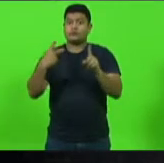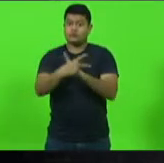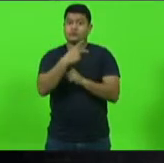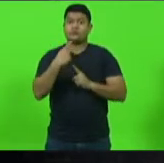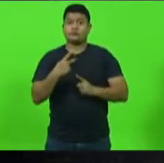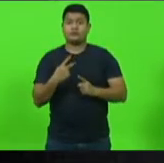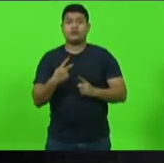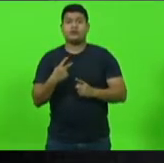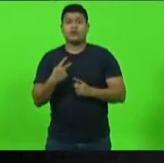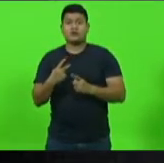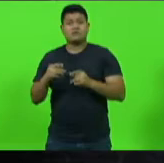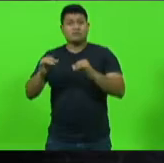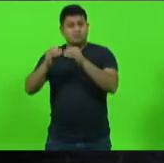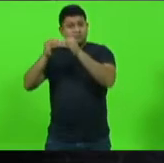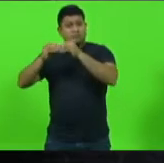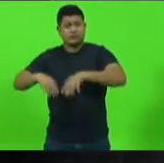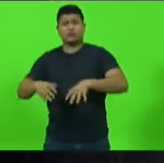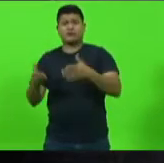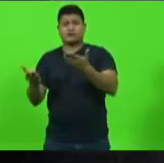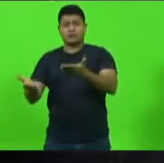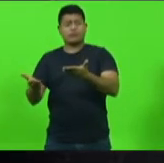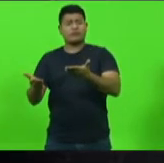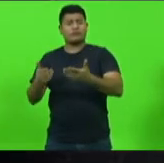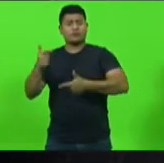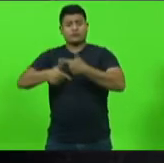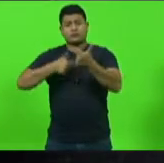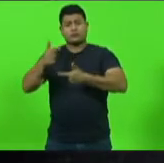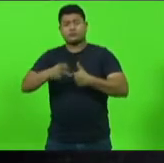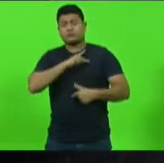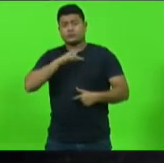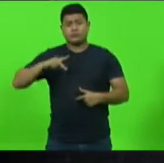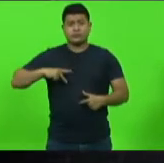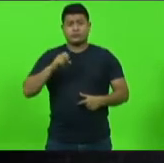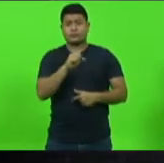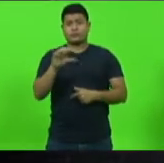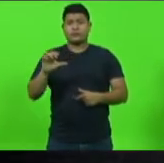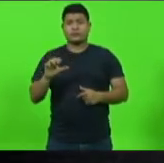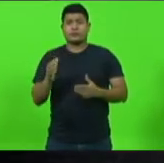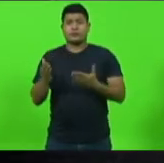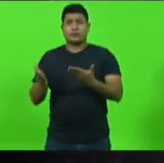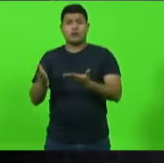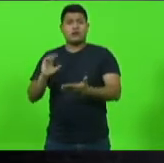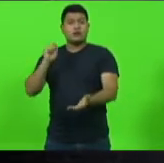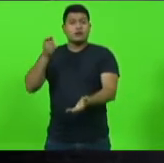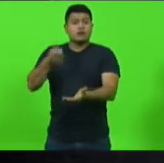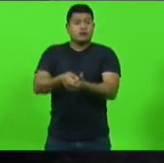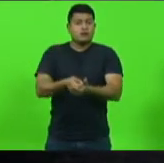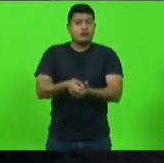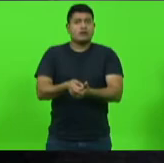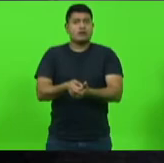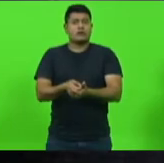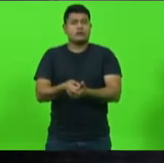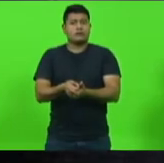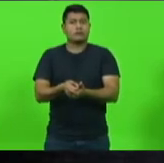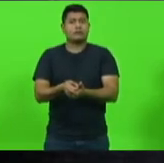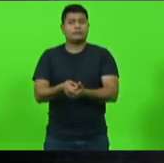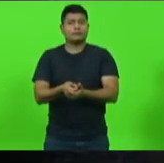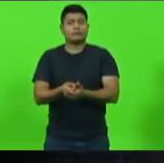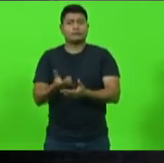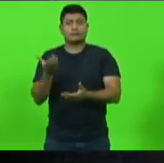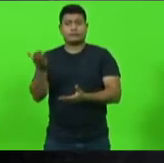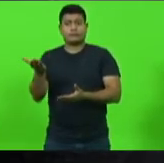o trabalhador público catarinense, onde, no final das contas, pagou para aquela elite